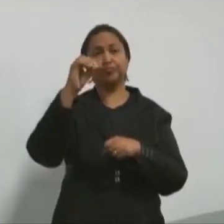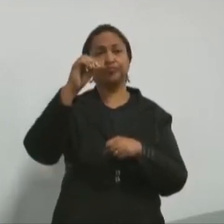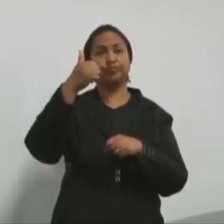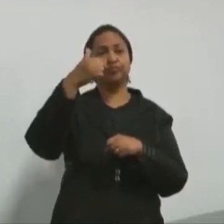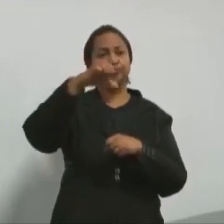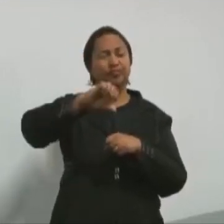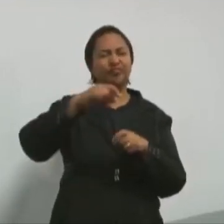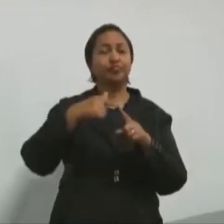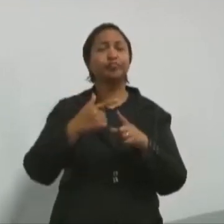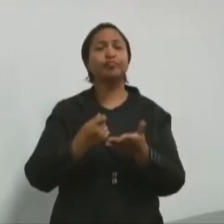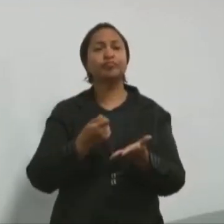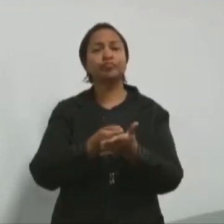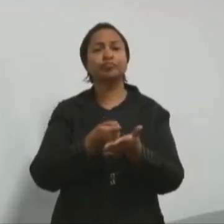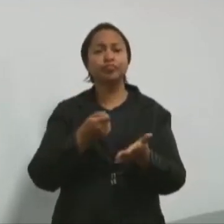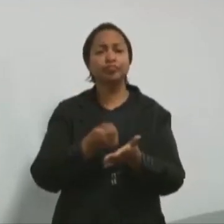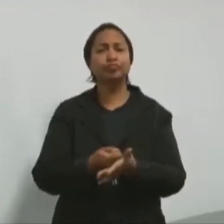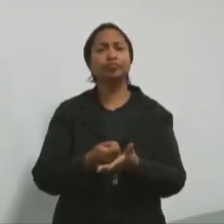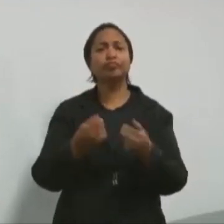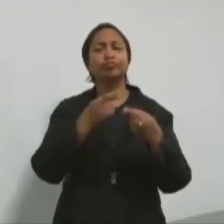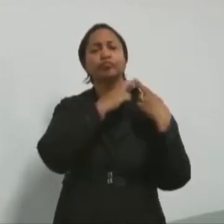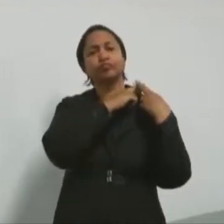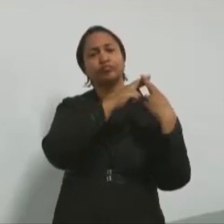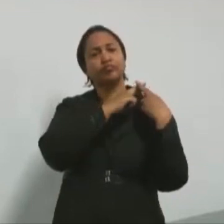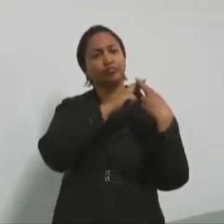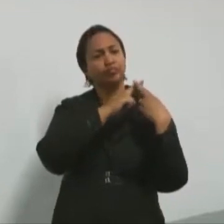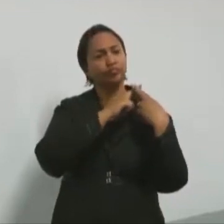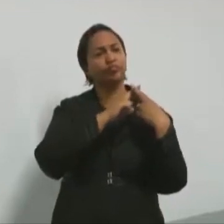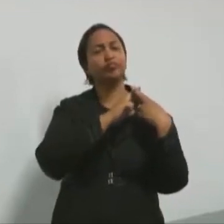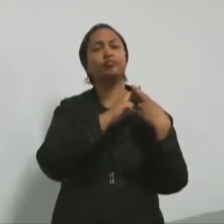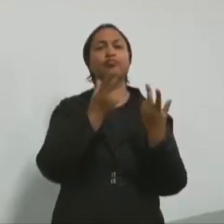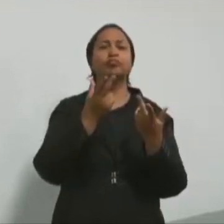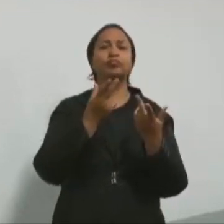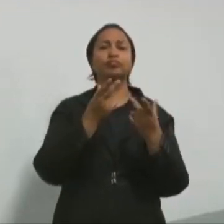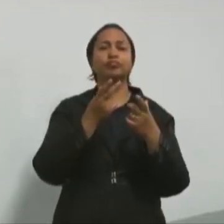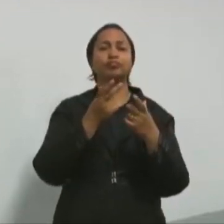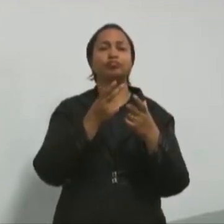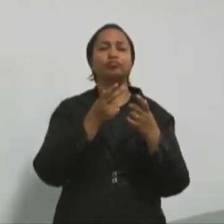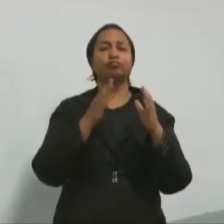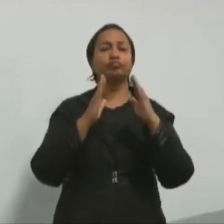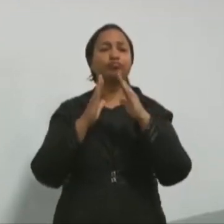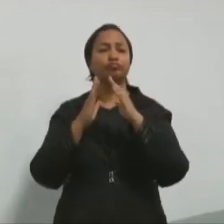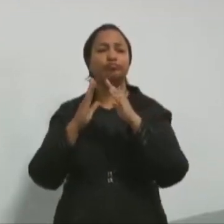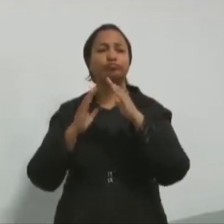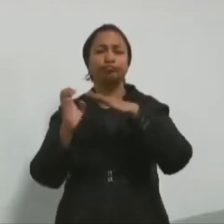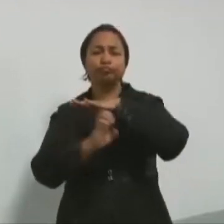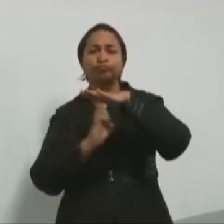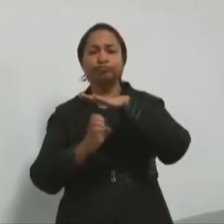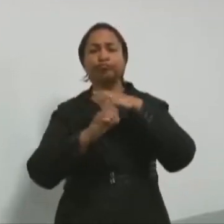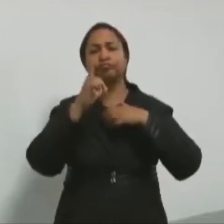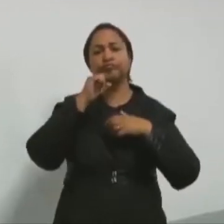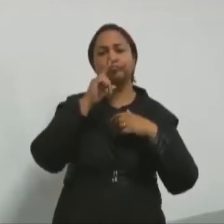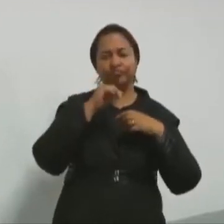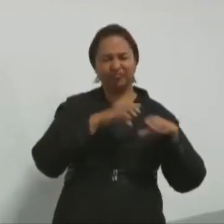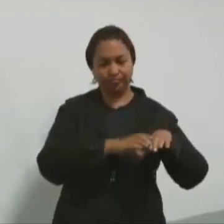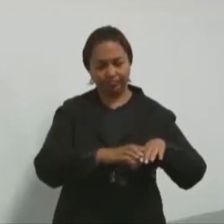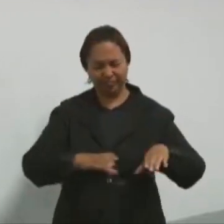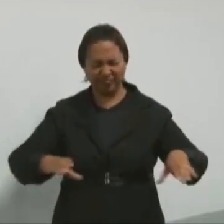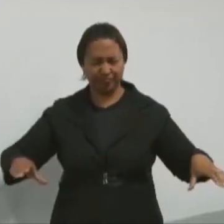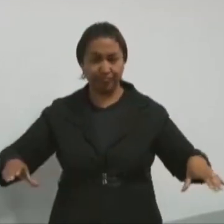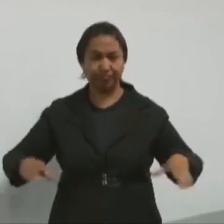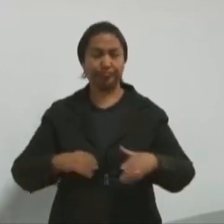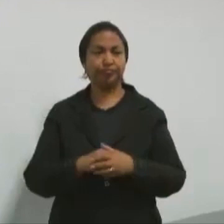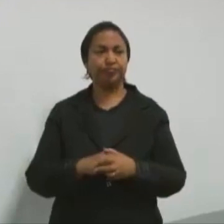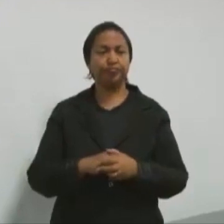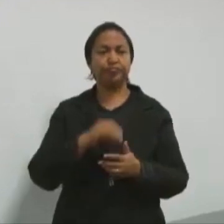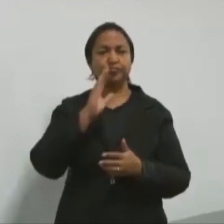rede esgoto na cidade de anápolis eu quero relembrar aqui que em 2014 a partir do momento em 2003 nós